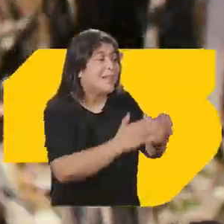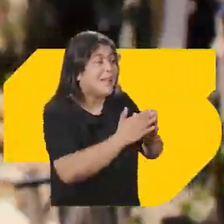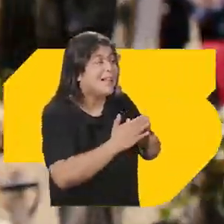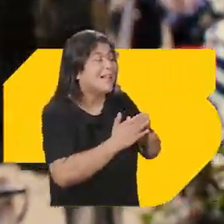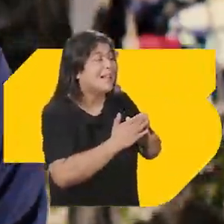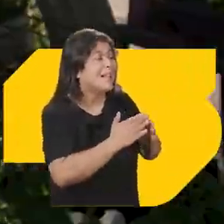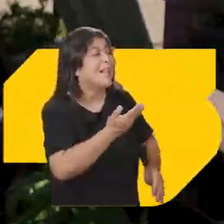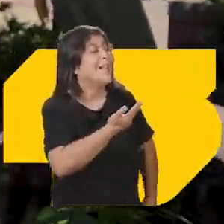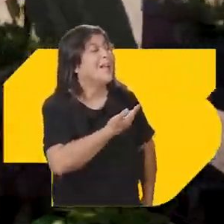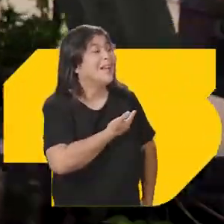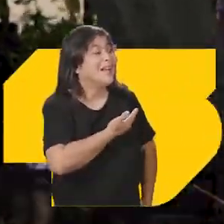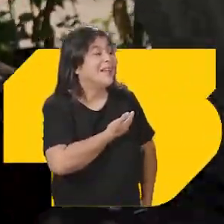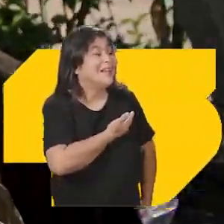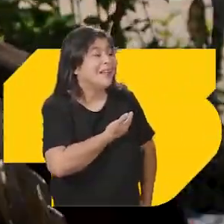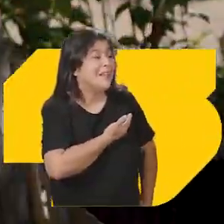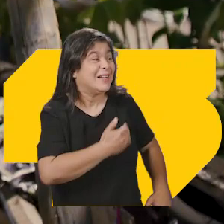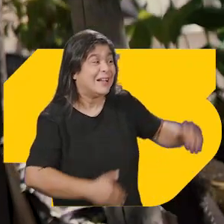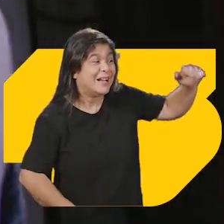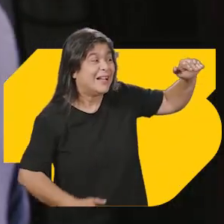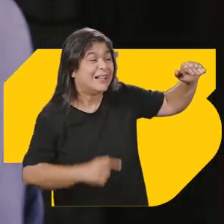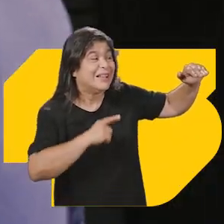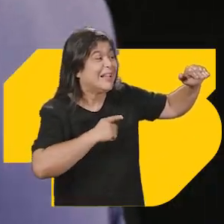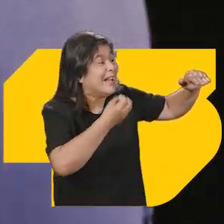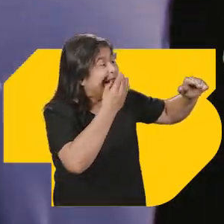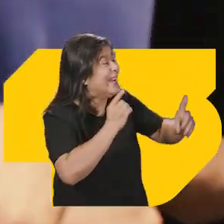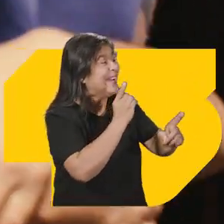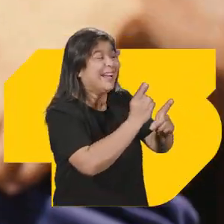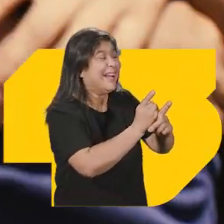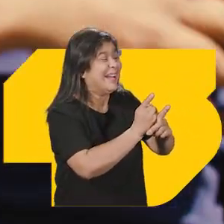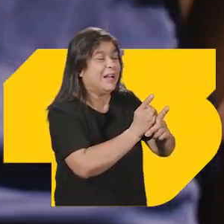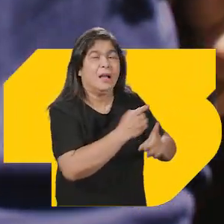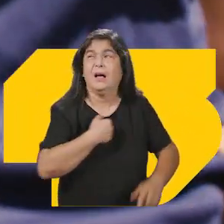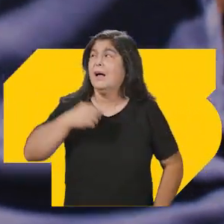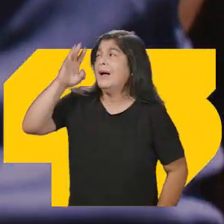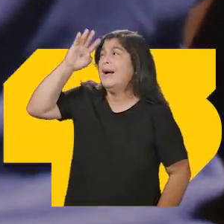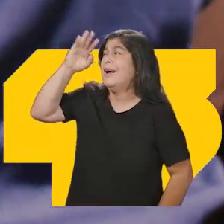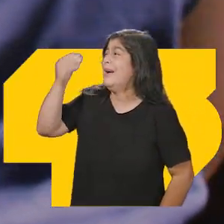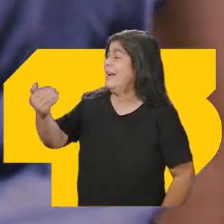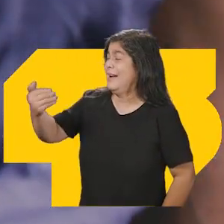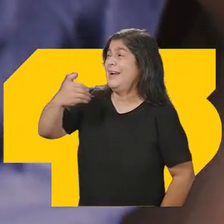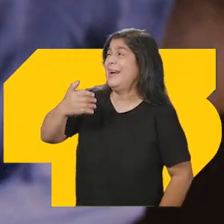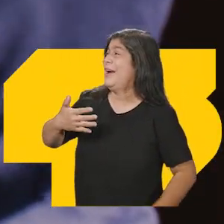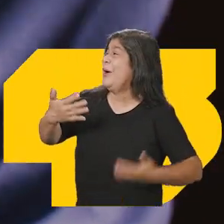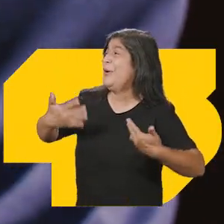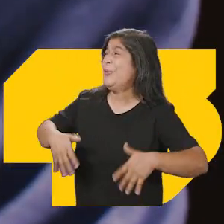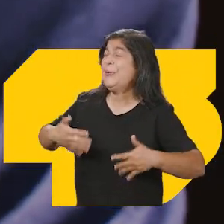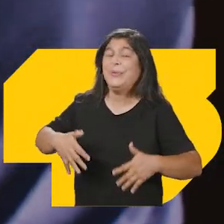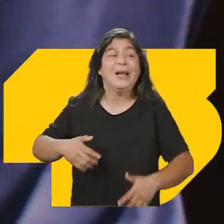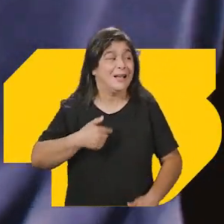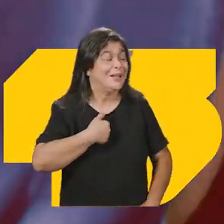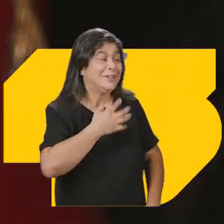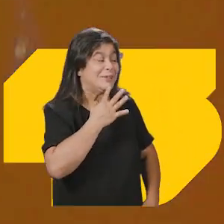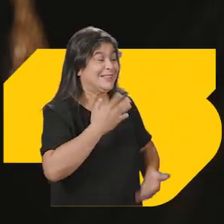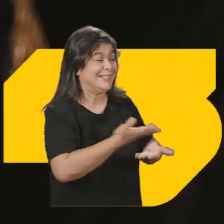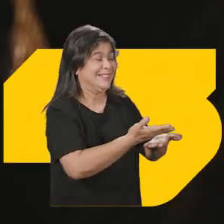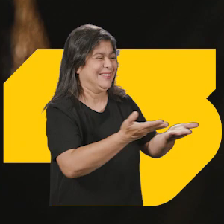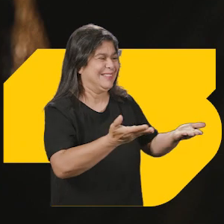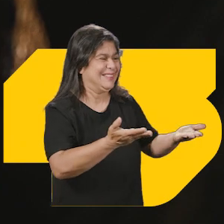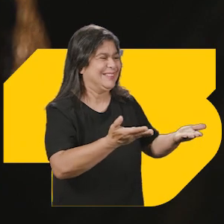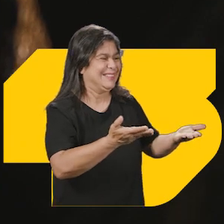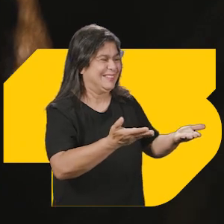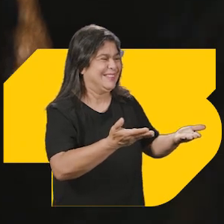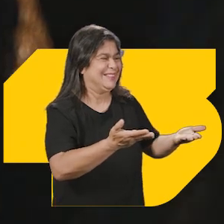Com licença, meu amigo Rafael tá aí. Que bom lhe ver de novo. Eu nunca pensei que sonhava vir pra cá. É, vim conhecer.